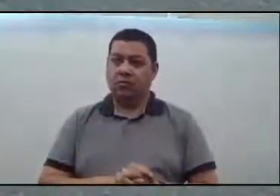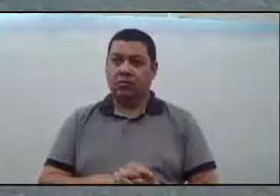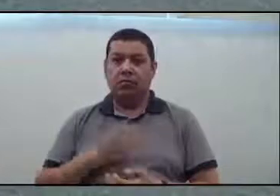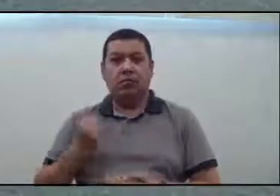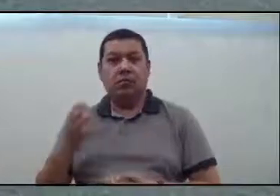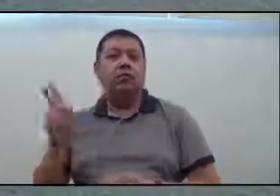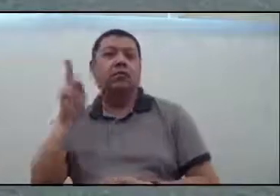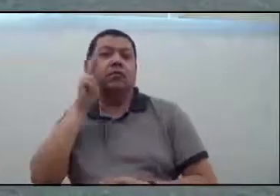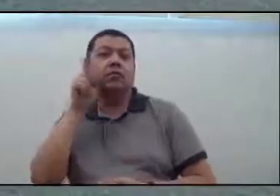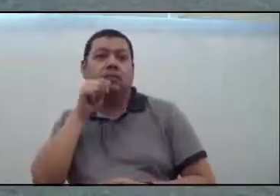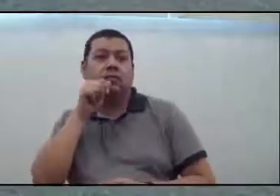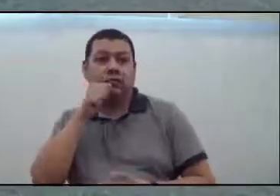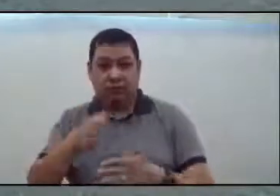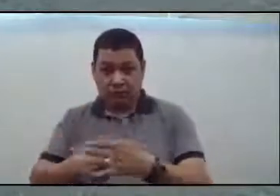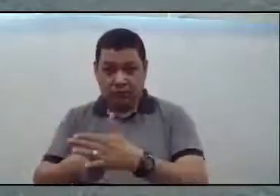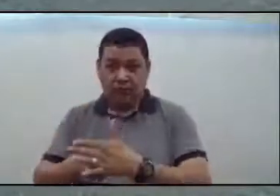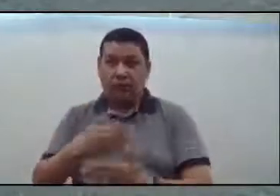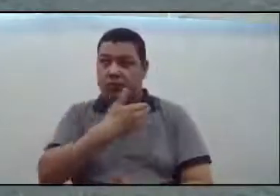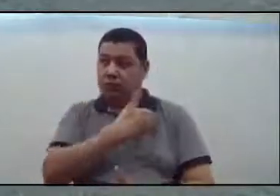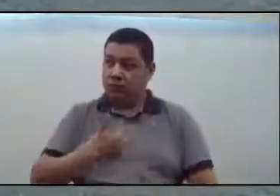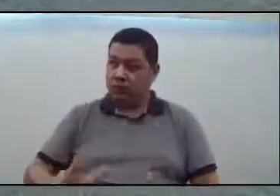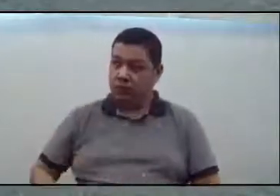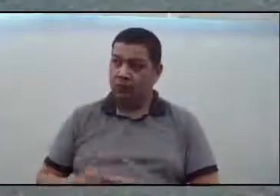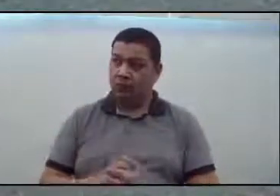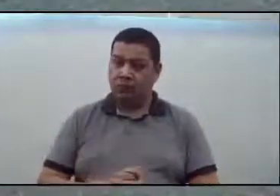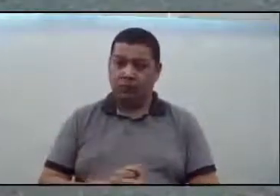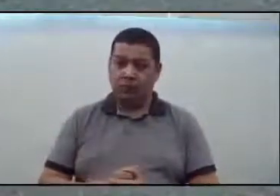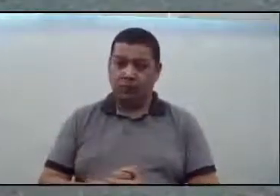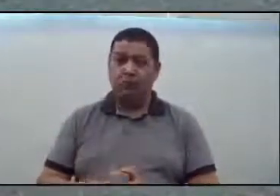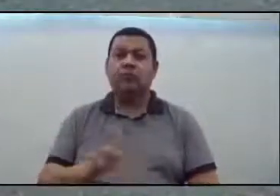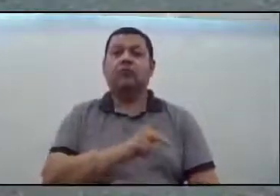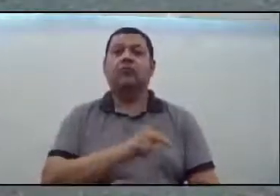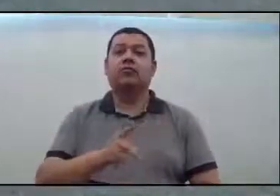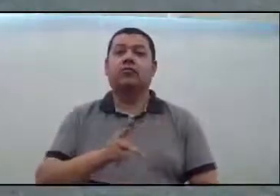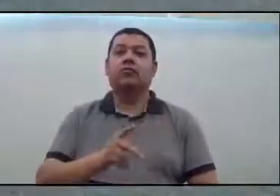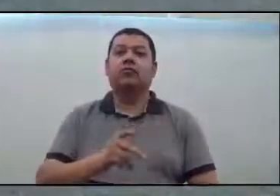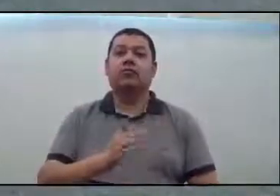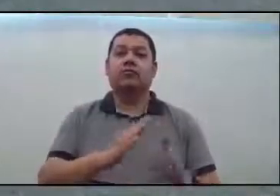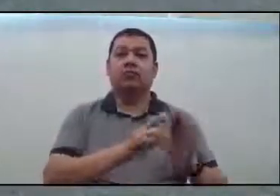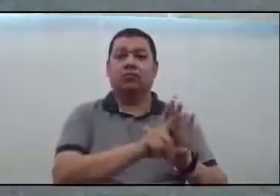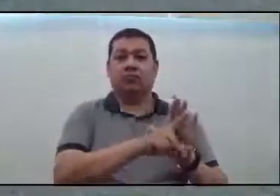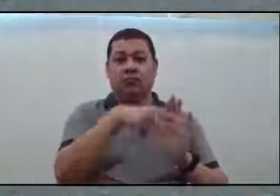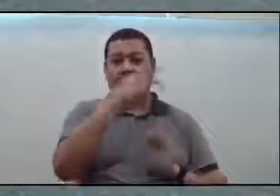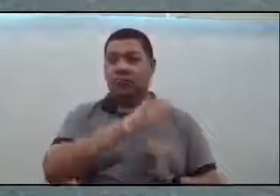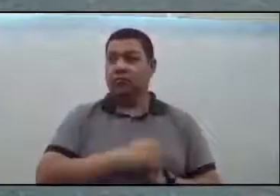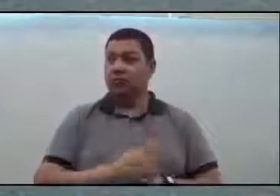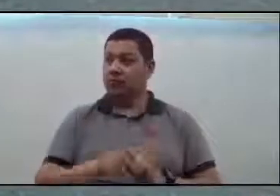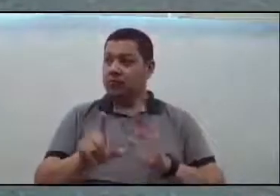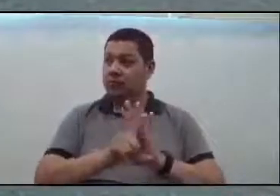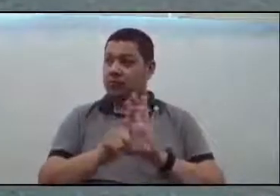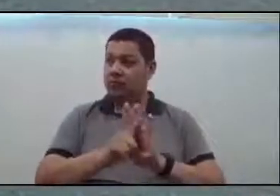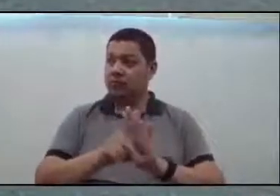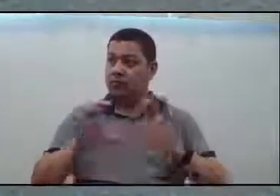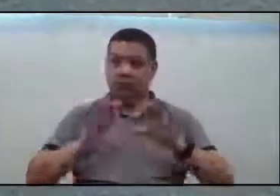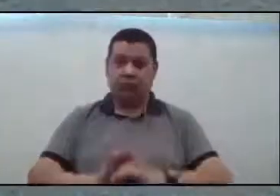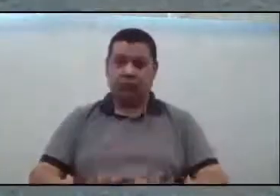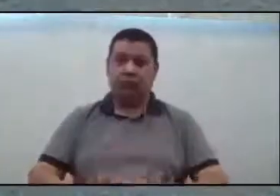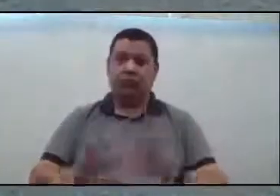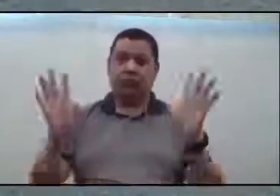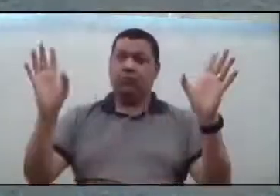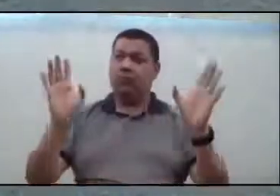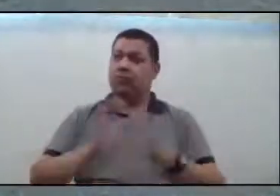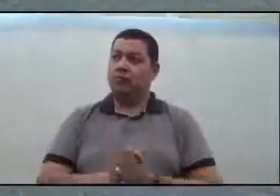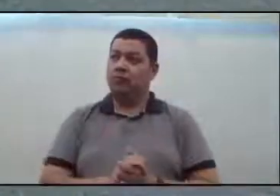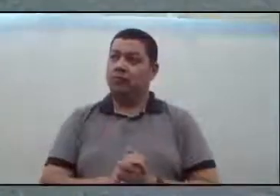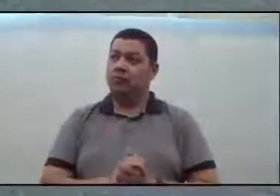Velho, cobrando do governador, do presidente da Assembleia, que façam a lei, Romeu, liberando essas carraiadas, essas motos que